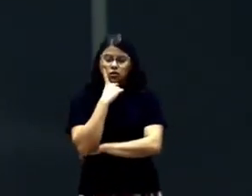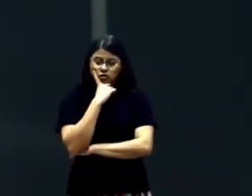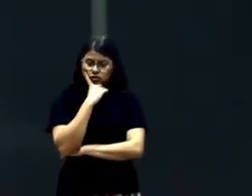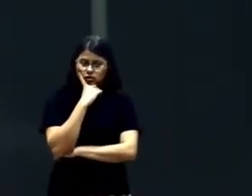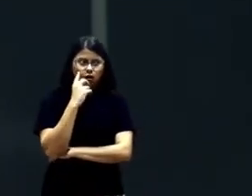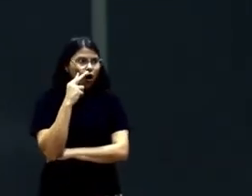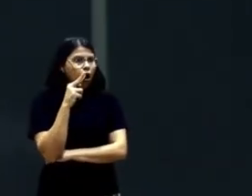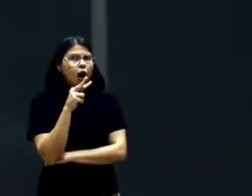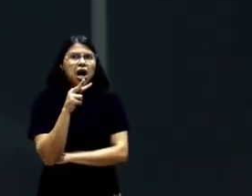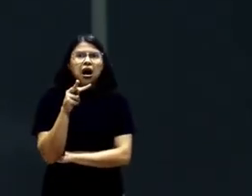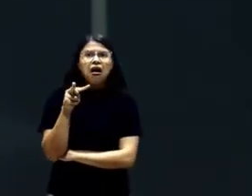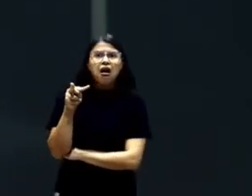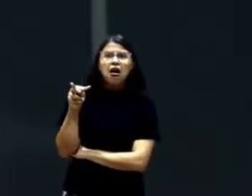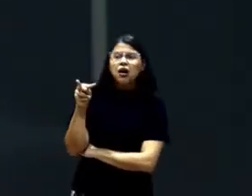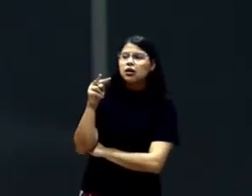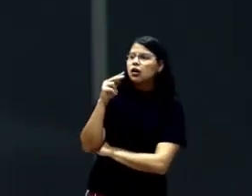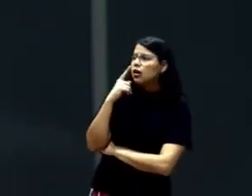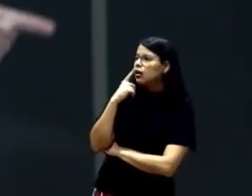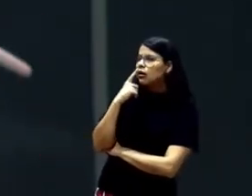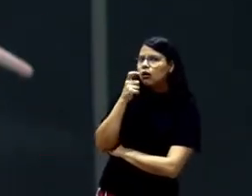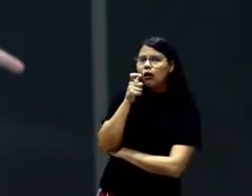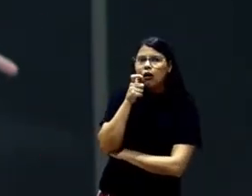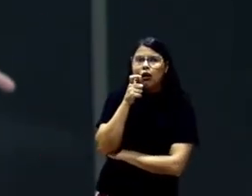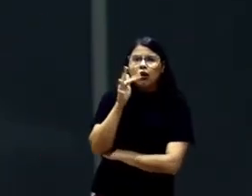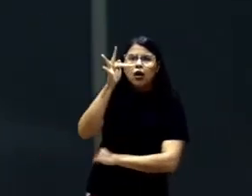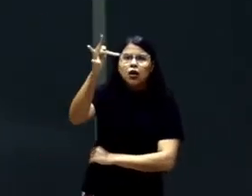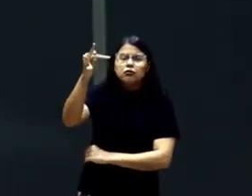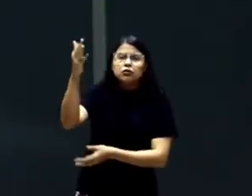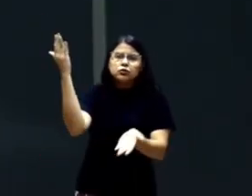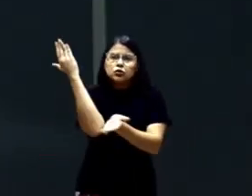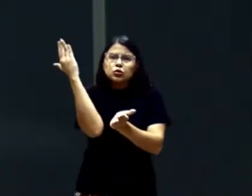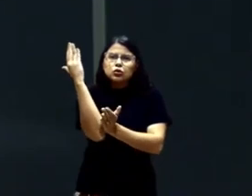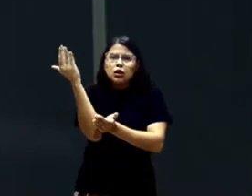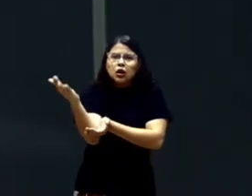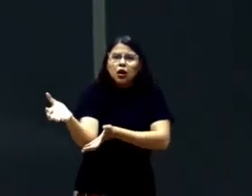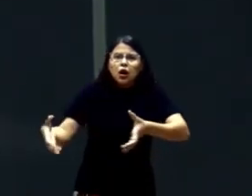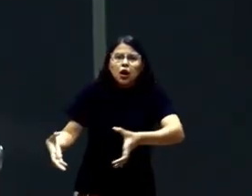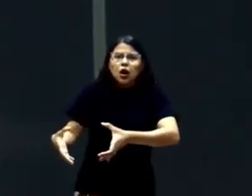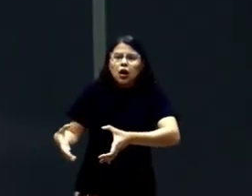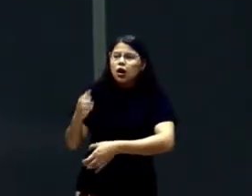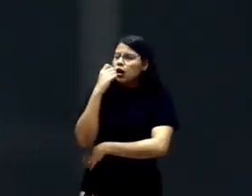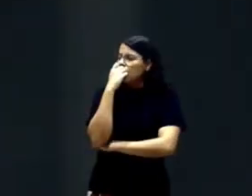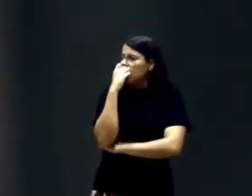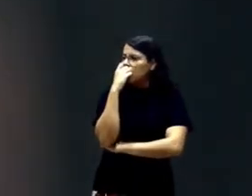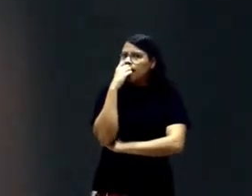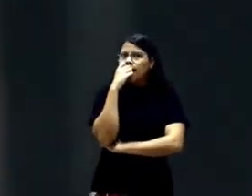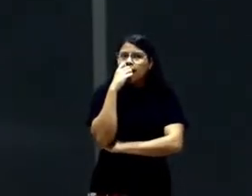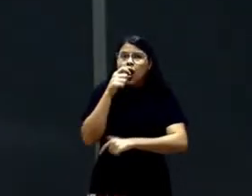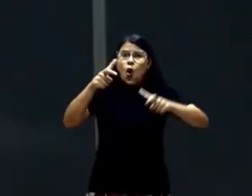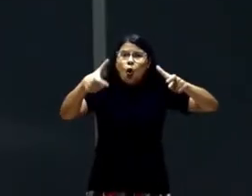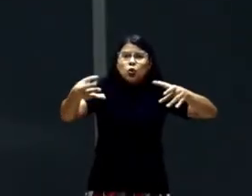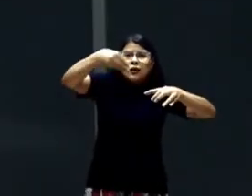quando ele olha tudo aquilo que ele plantou, tudo aquilo que ele vai colher, ele fala: eu não tenho nem lugar para